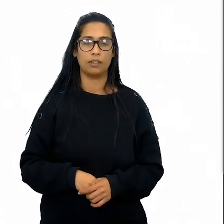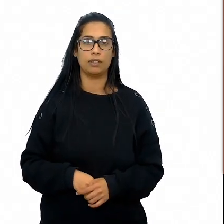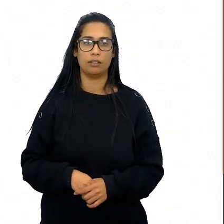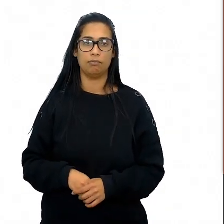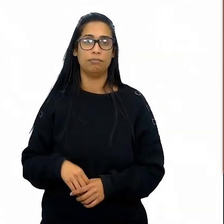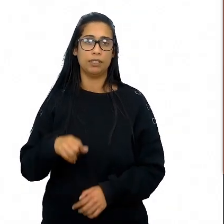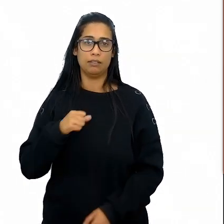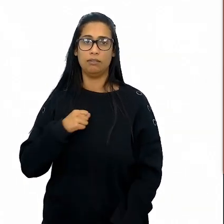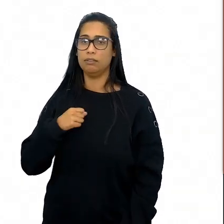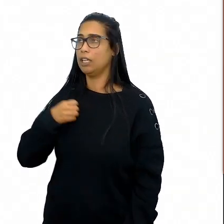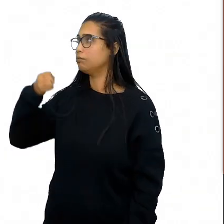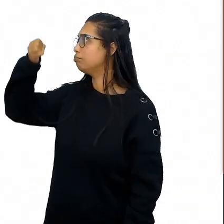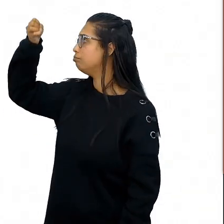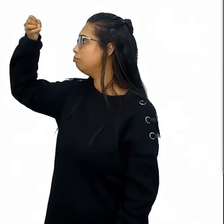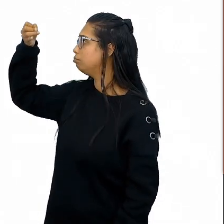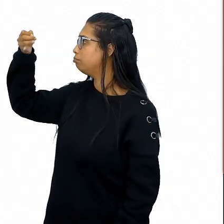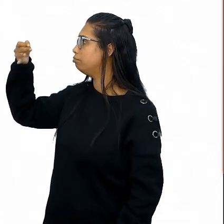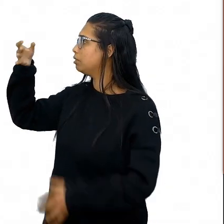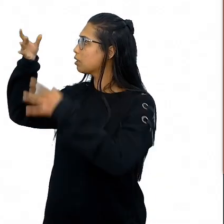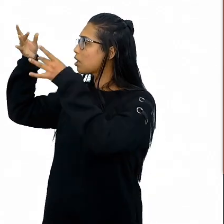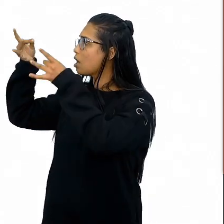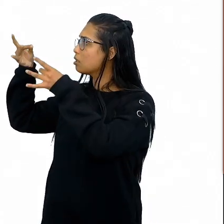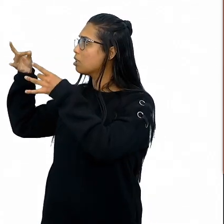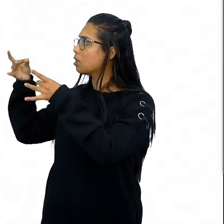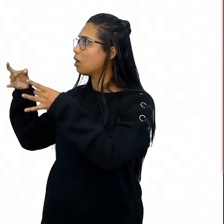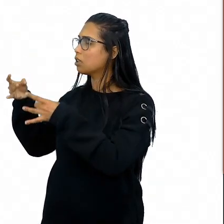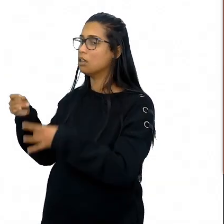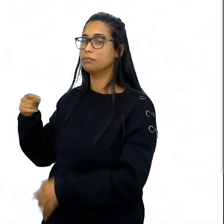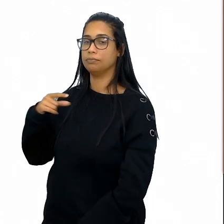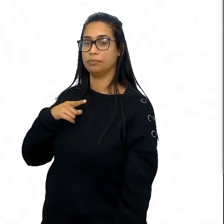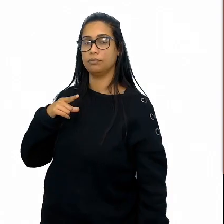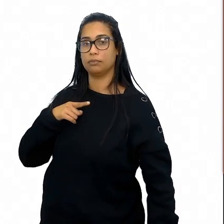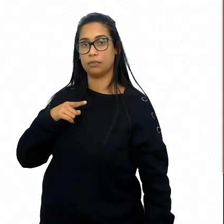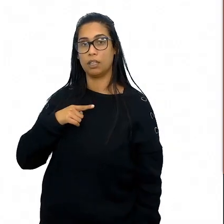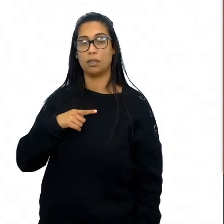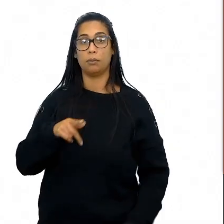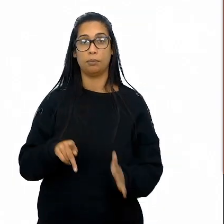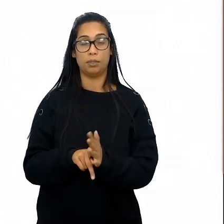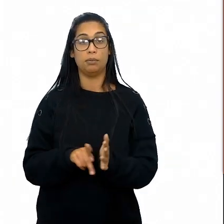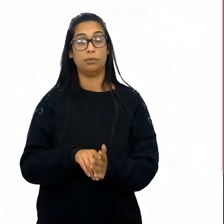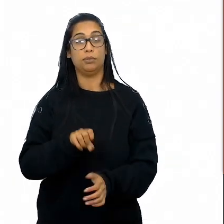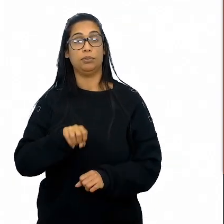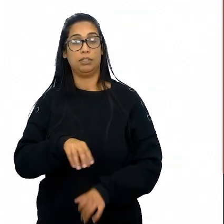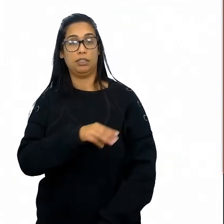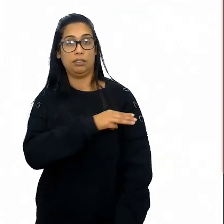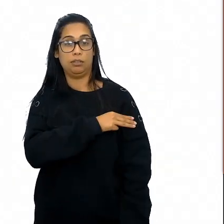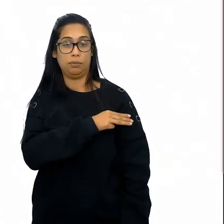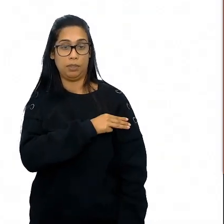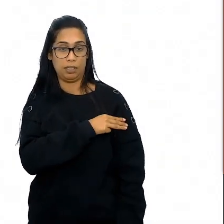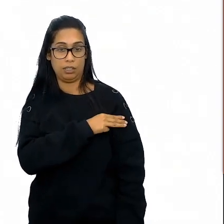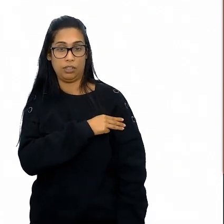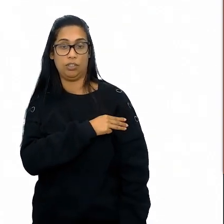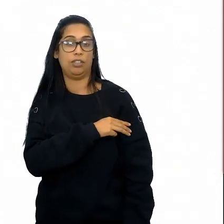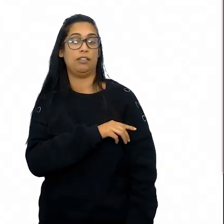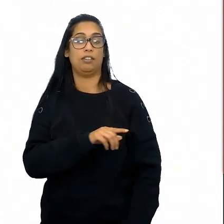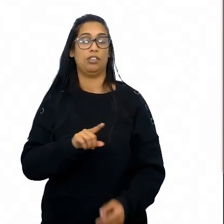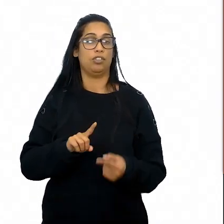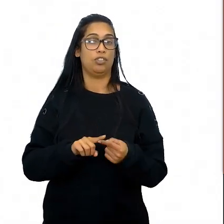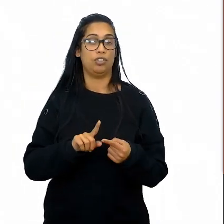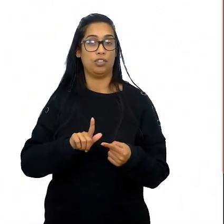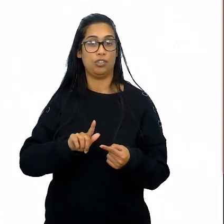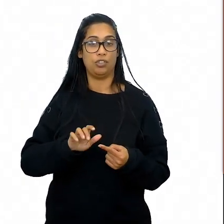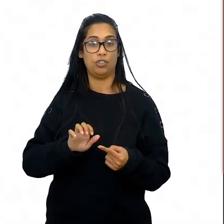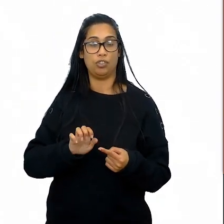descrição da 1ª série do Ensino Médio da 1ª série do Ensino Médio a unidade temática será geometria